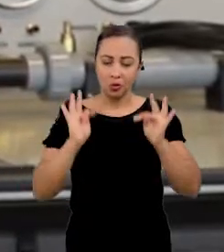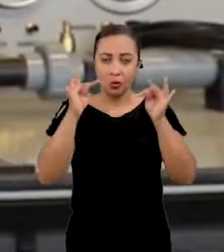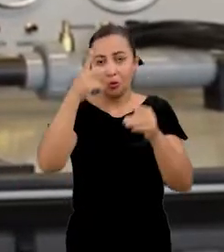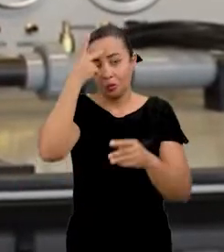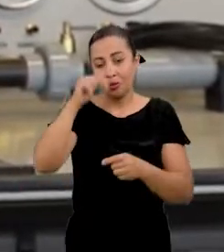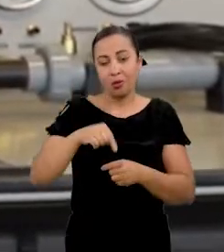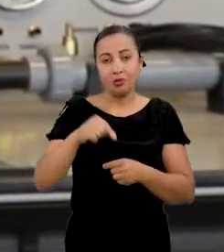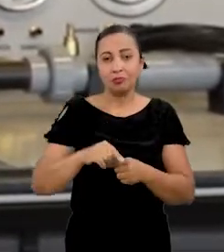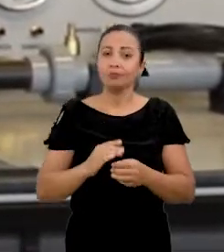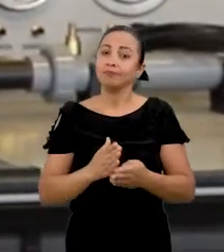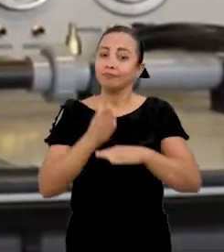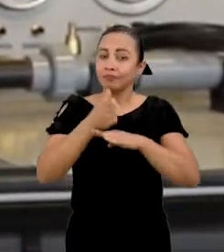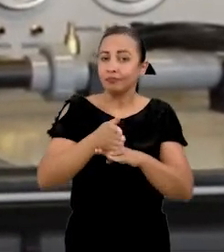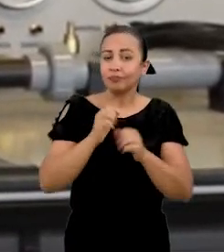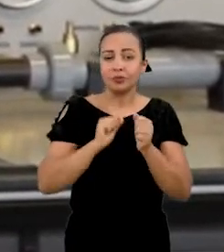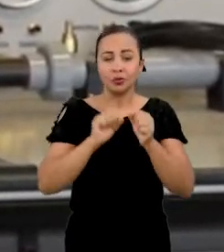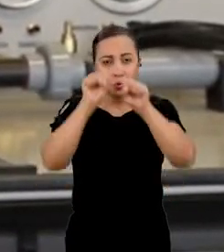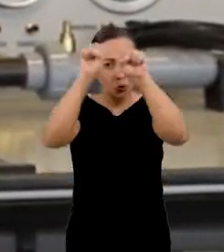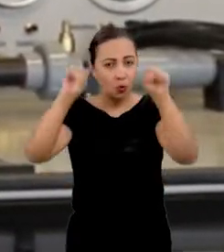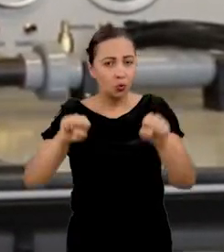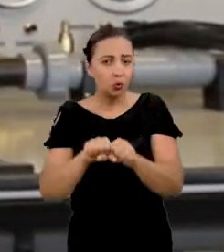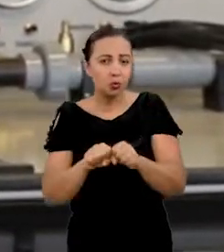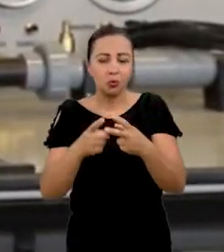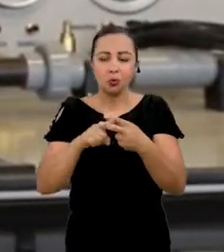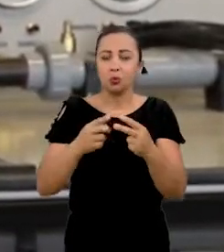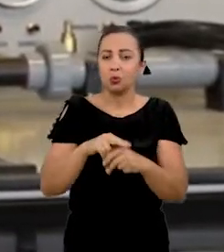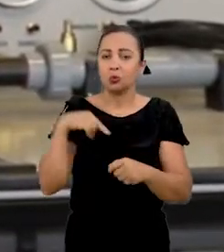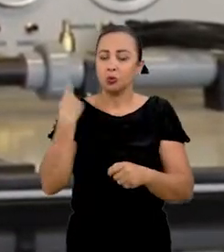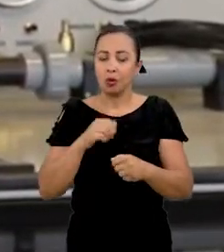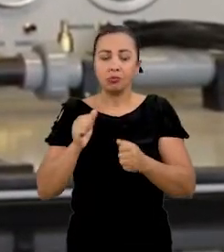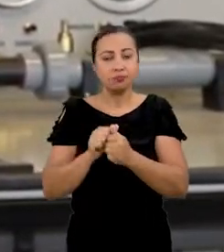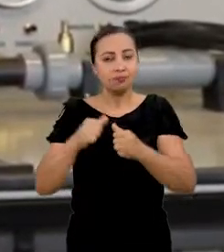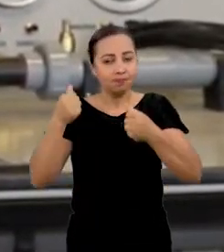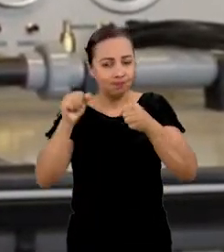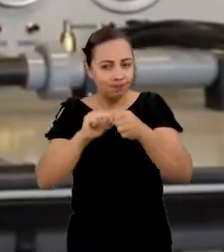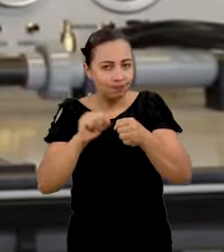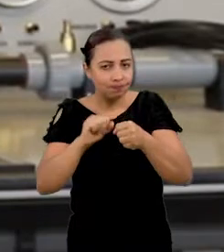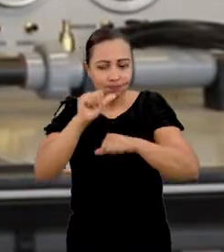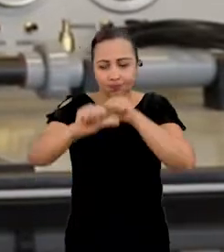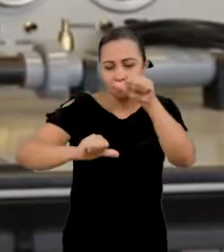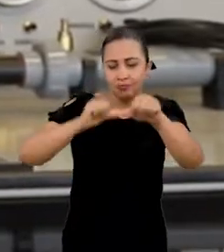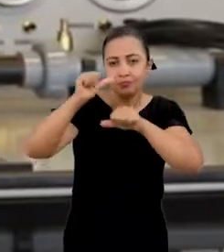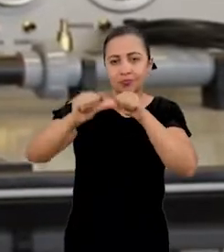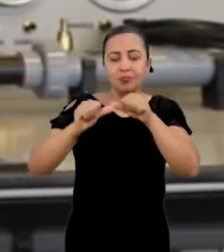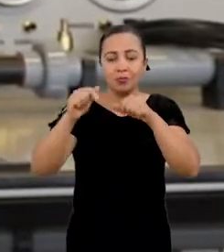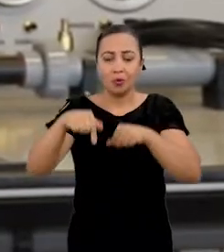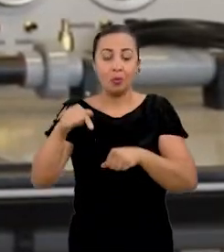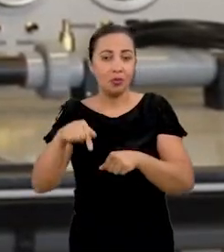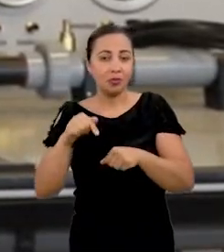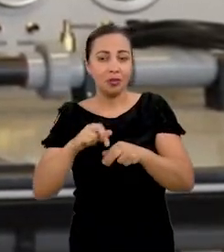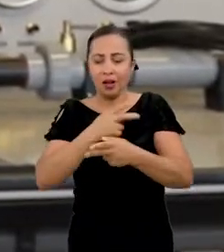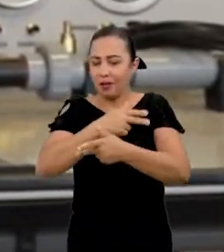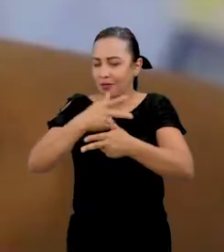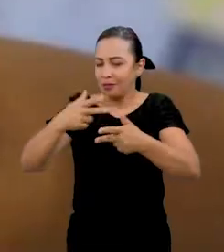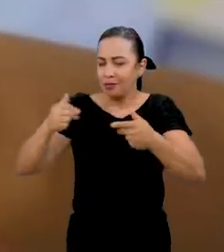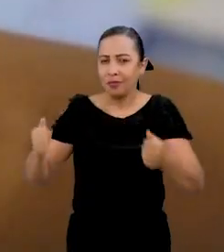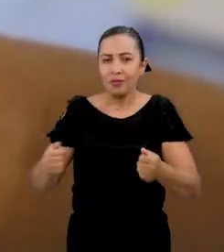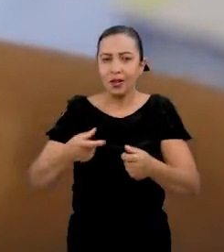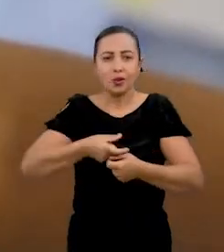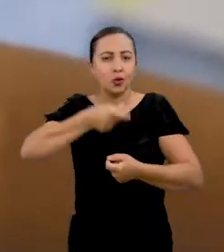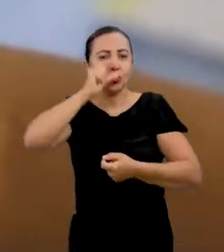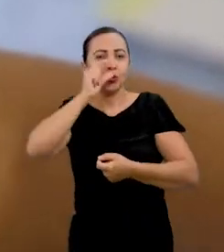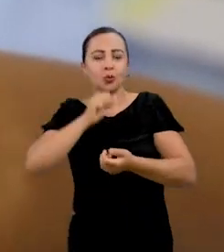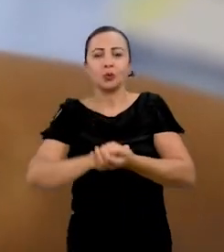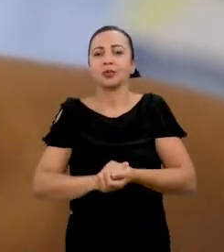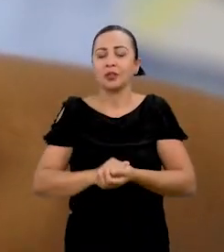tecnologia para cá, e através desse sistema de produção que nós implantamos, nós desenvolvemos aqui diversos